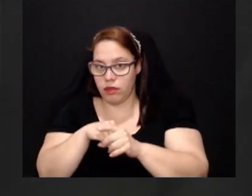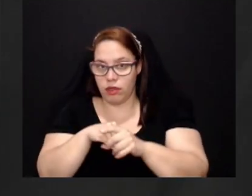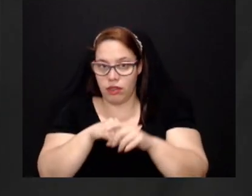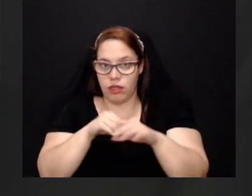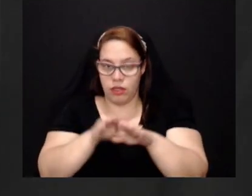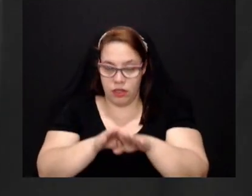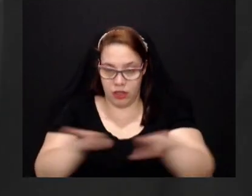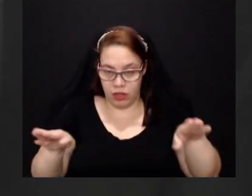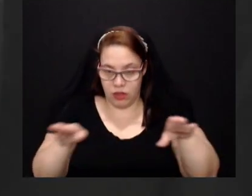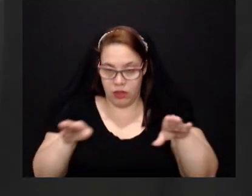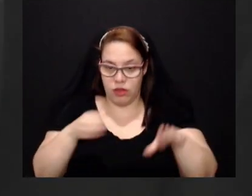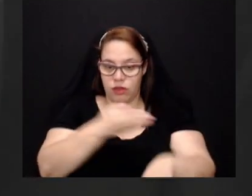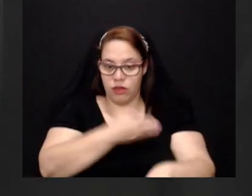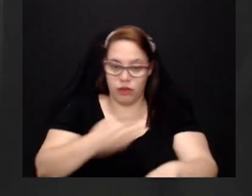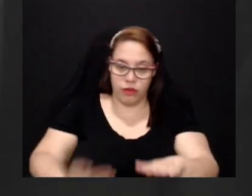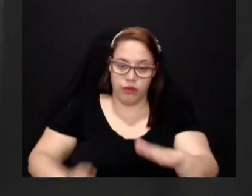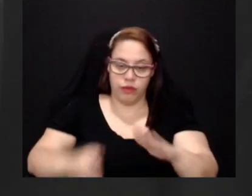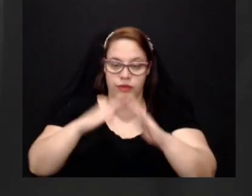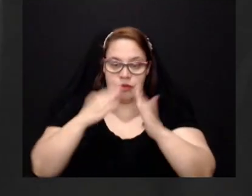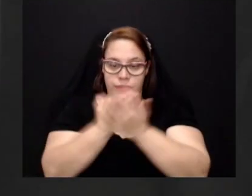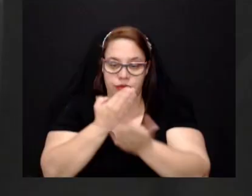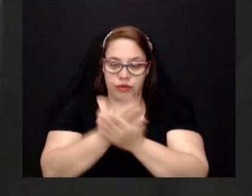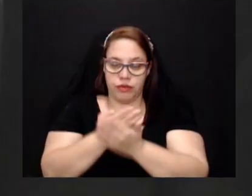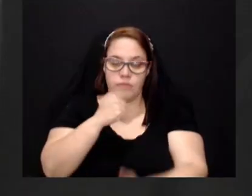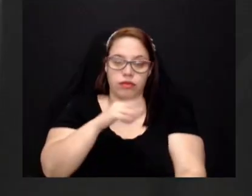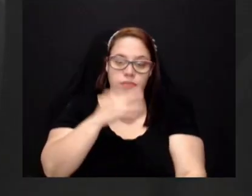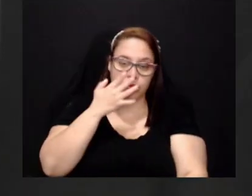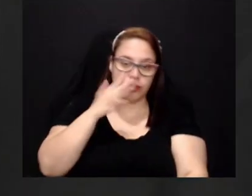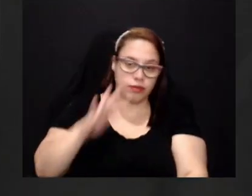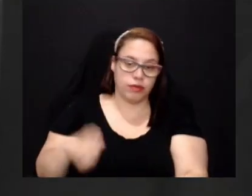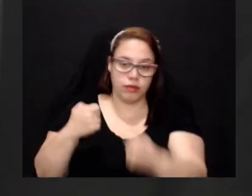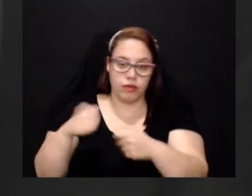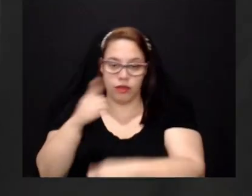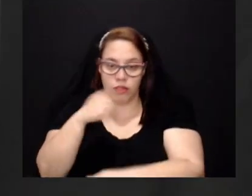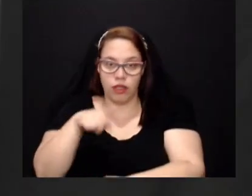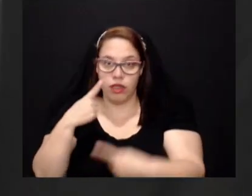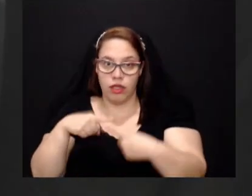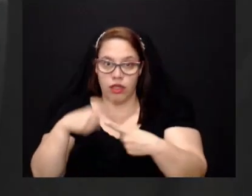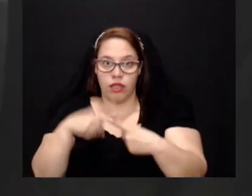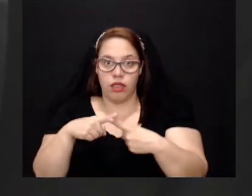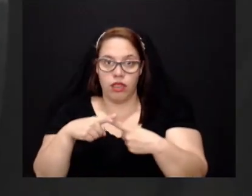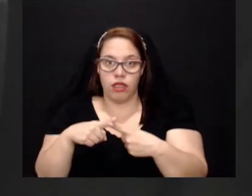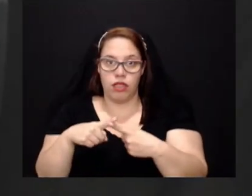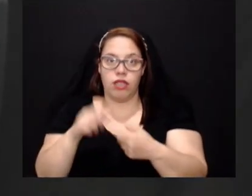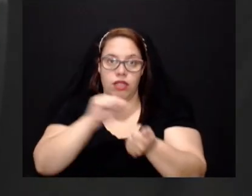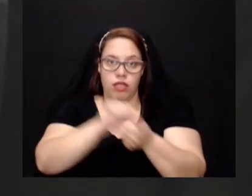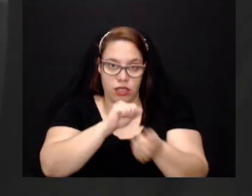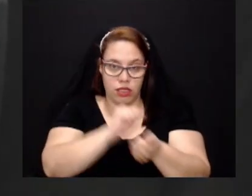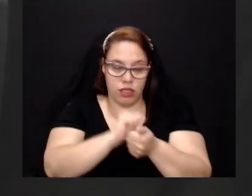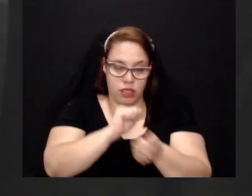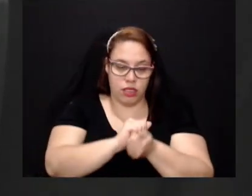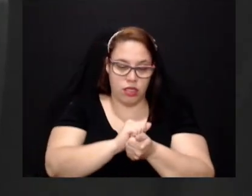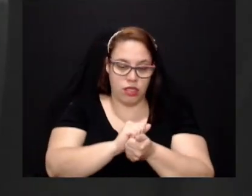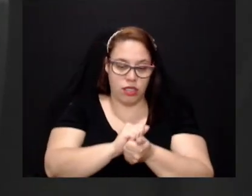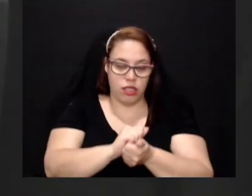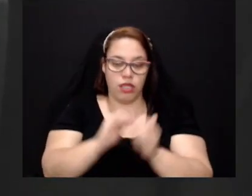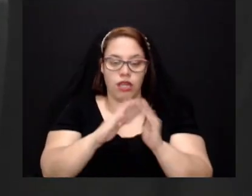pública. São essas crianças que precisam de você. Por quê? Dada a qualidade que era aquela escola,